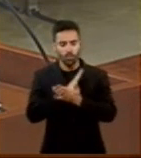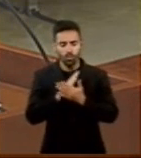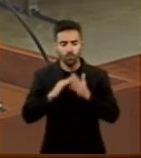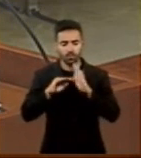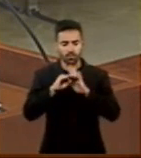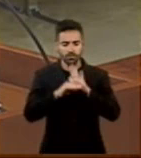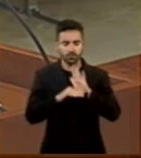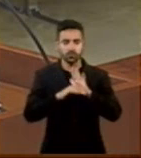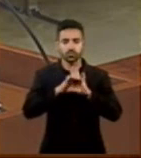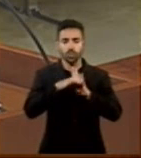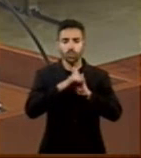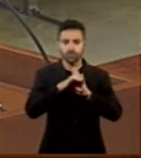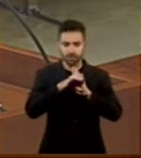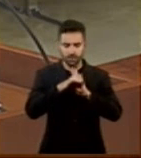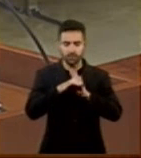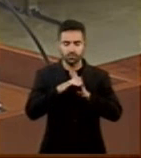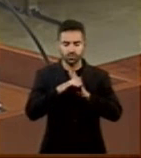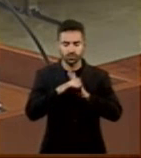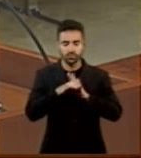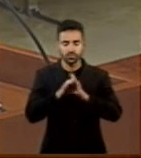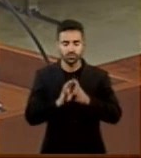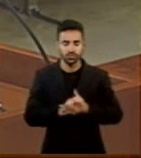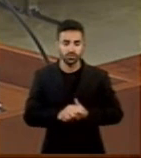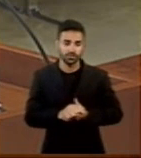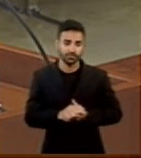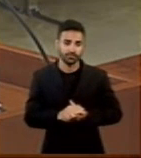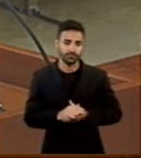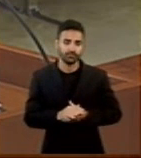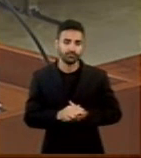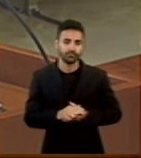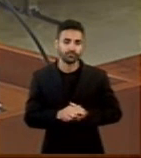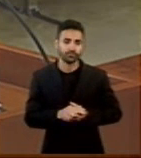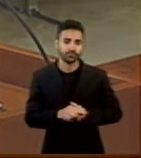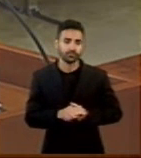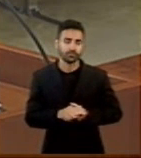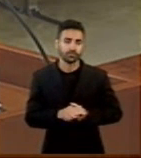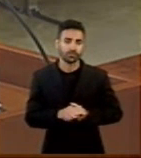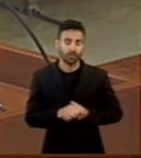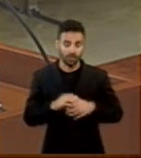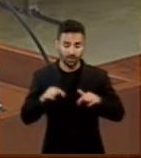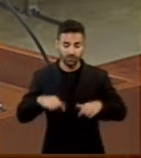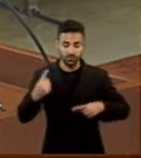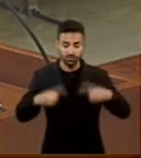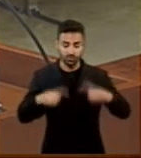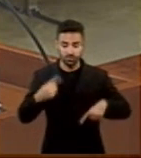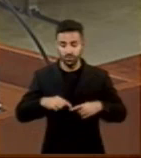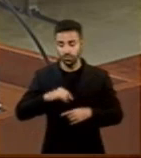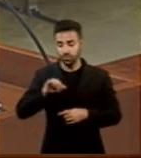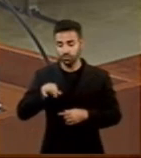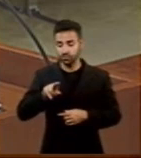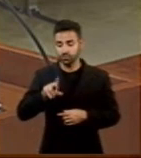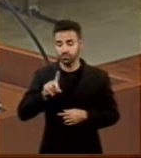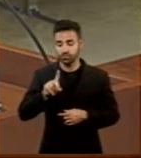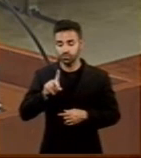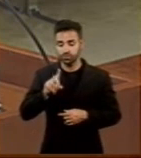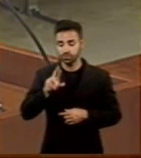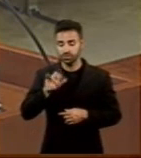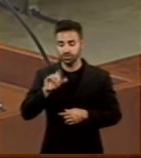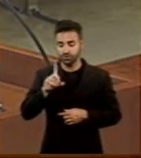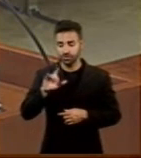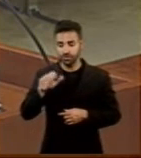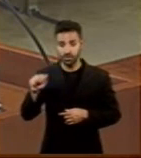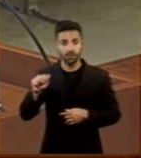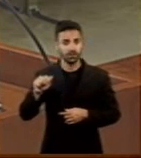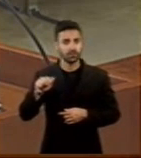definições legais de alguns atores dessa discussão jurídica, porque me parece que, em alguns casos, houve uma